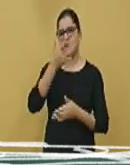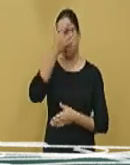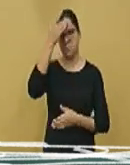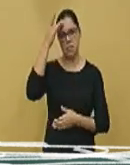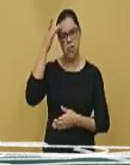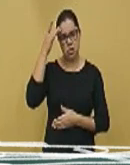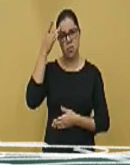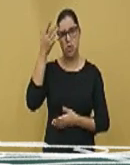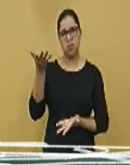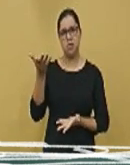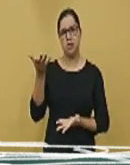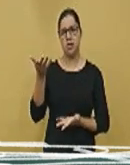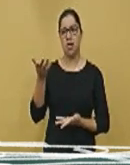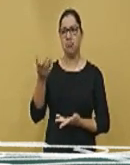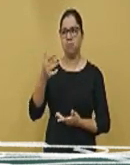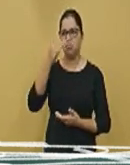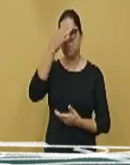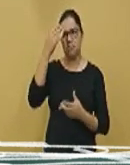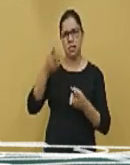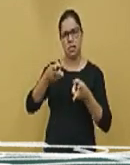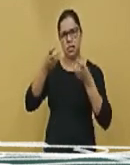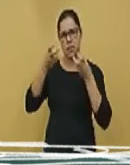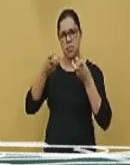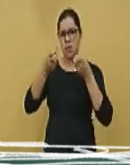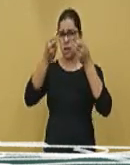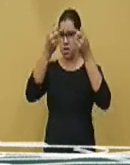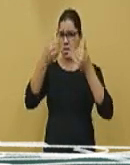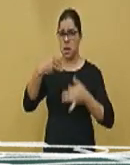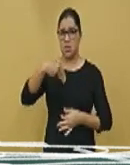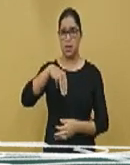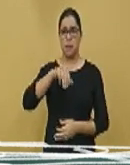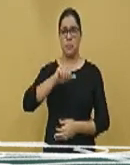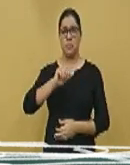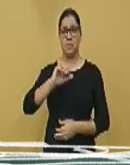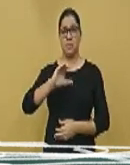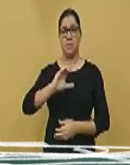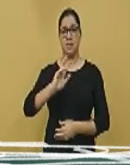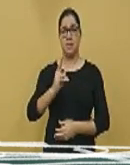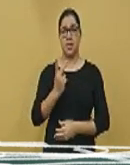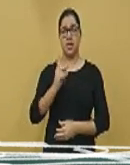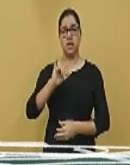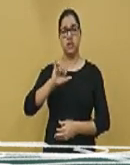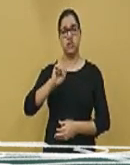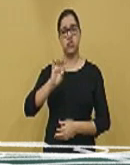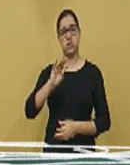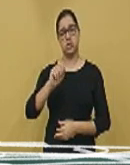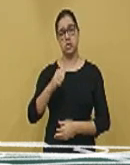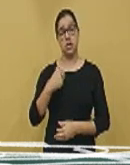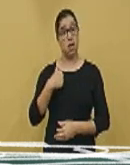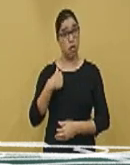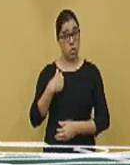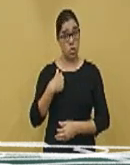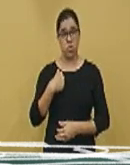ouvindo, desconsiderassem, né, essa expressão que foi utilizada contra mim, né? Porque eu sou um pai de família, tenho filha,